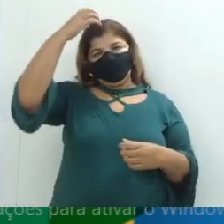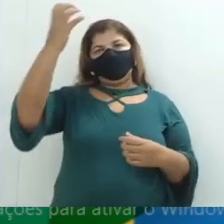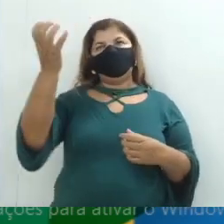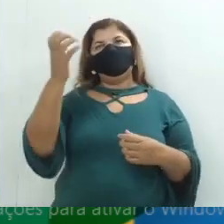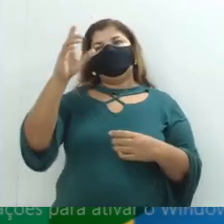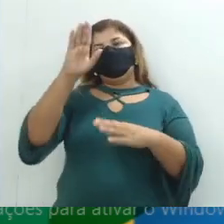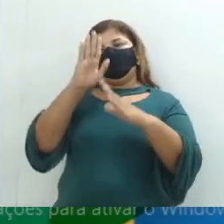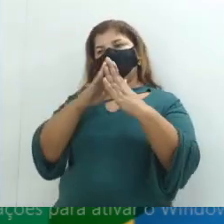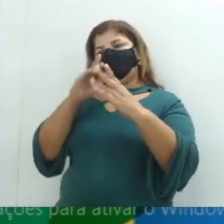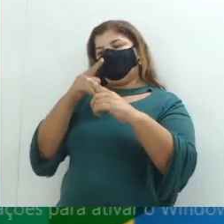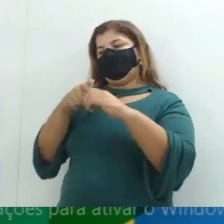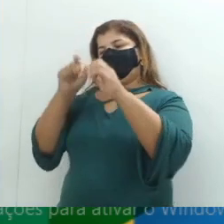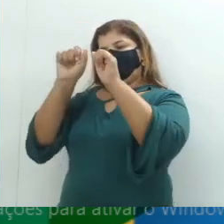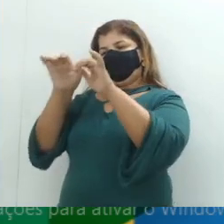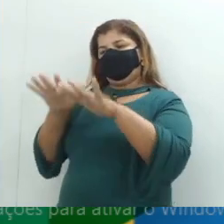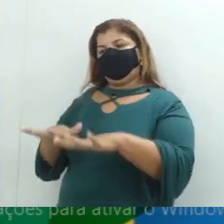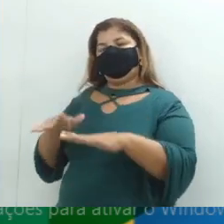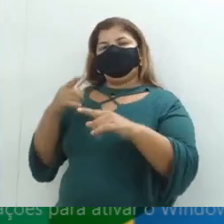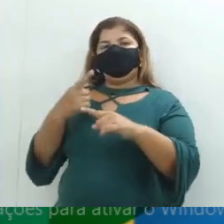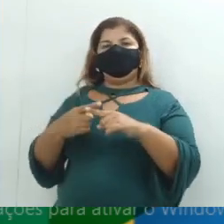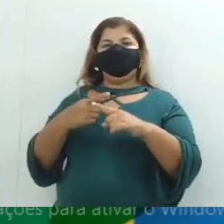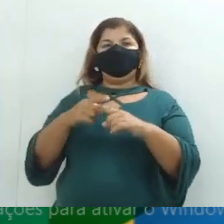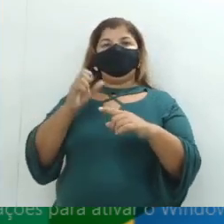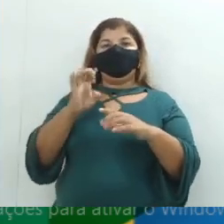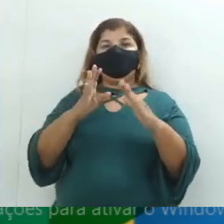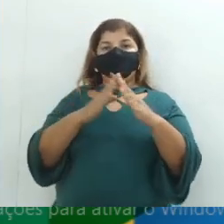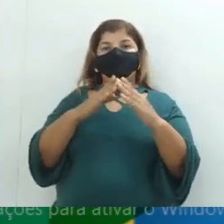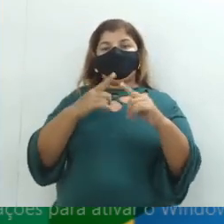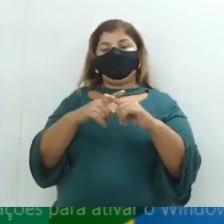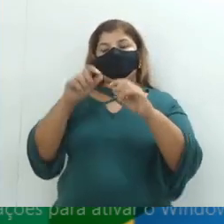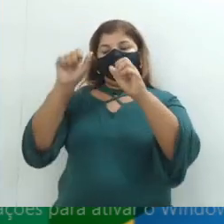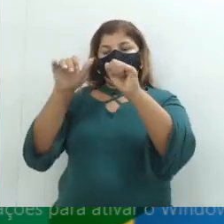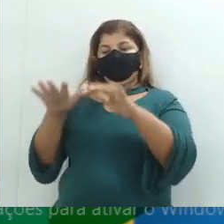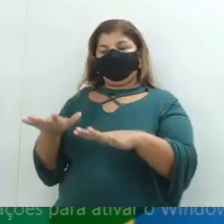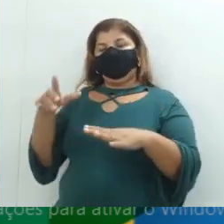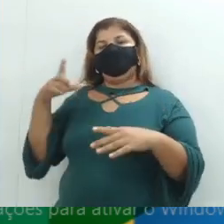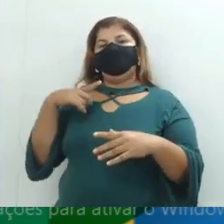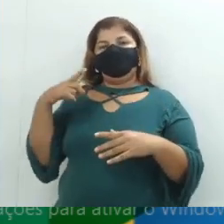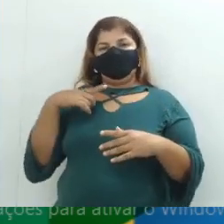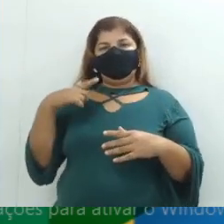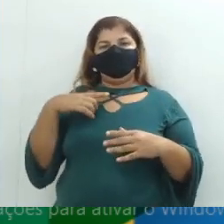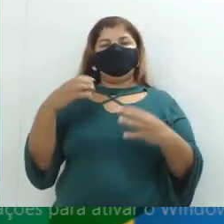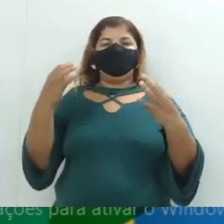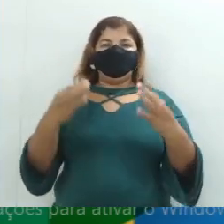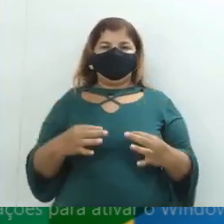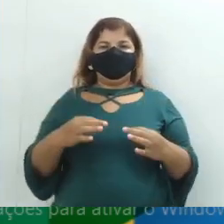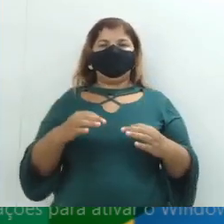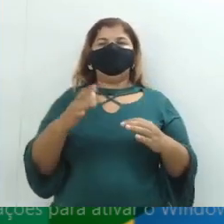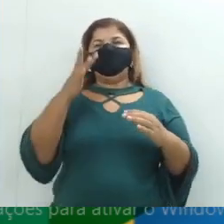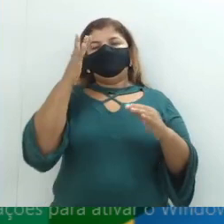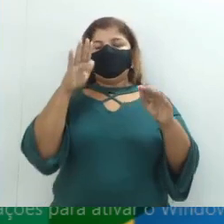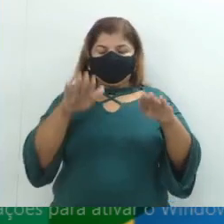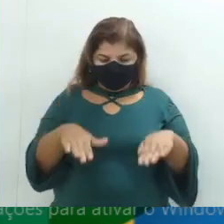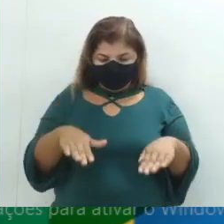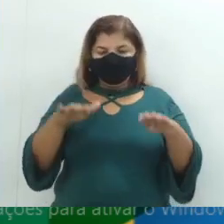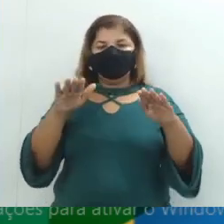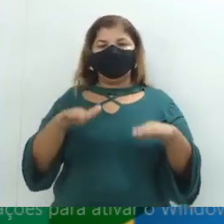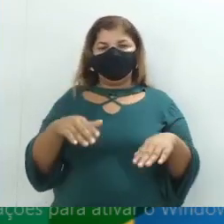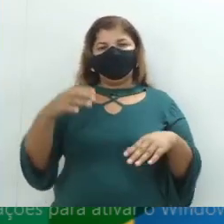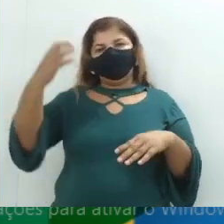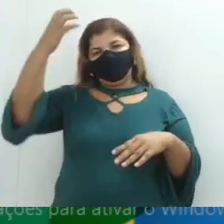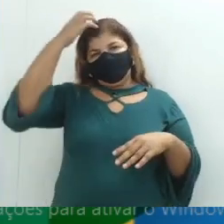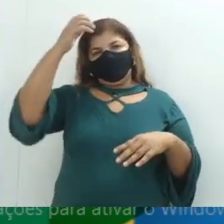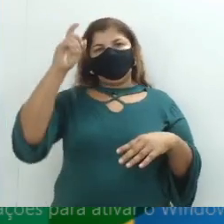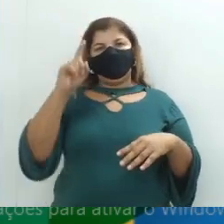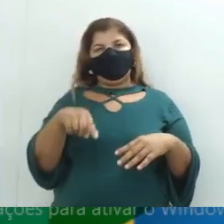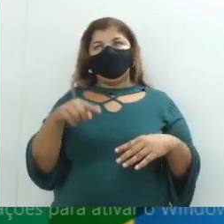da Igreja sobre o seu reino, porque tendo a bênção da Igreja, tinha convicção de seus súditos de que aquela pessoa, de que o rei era